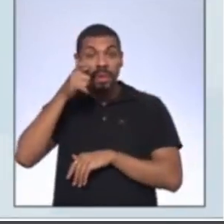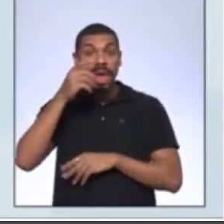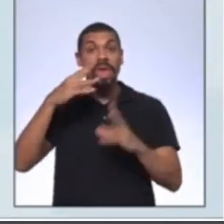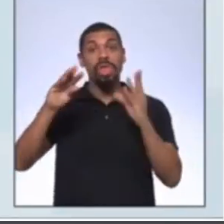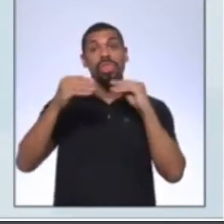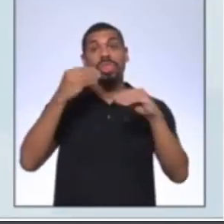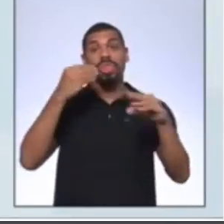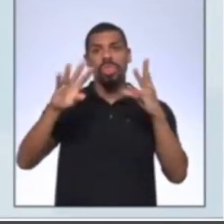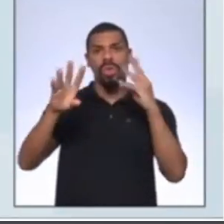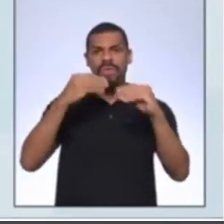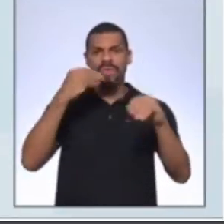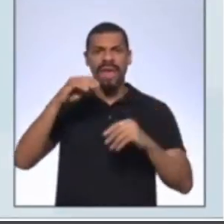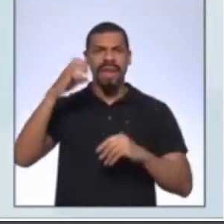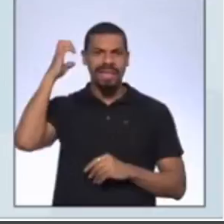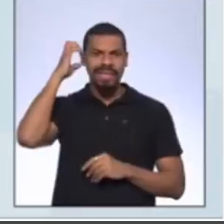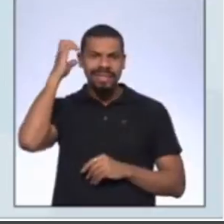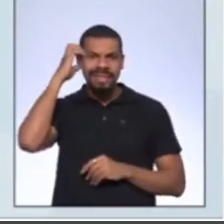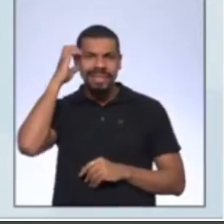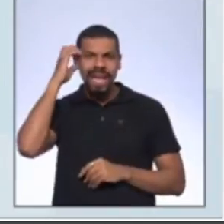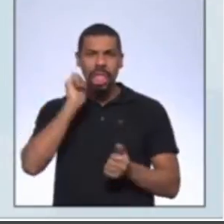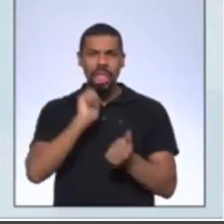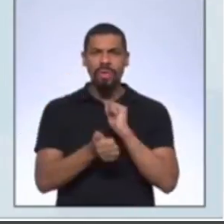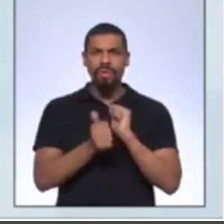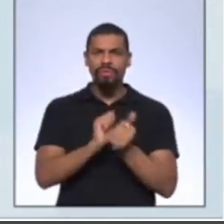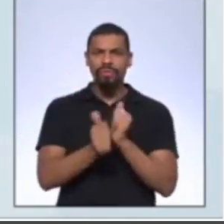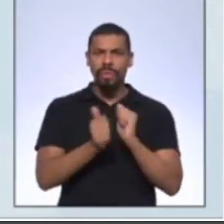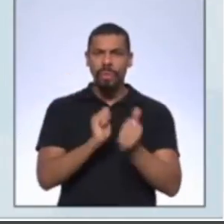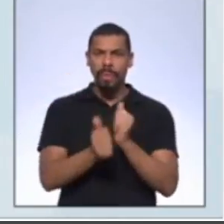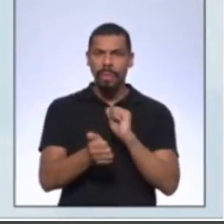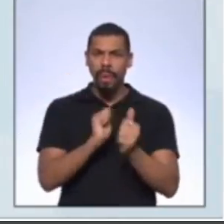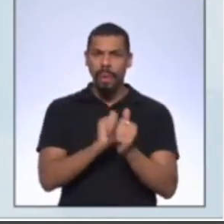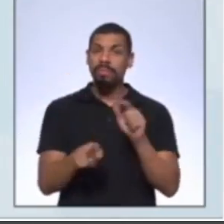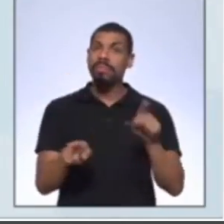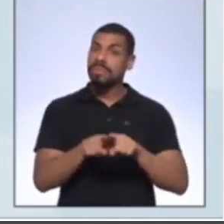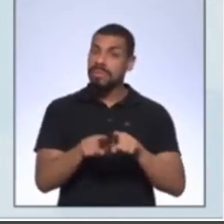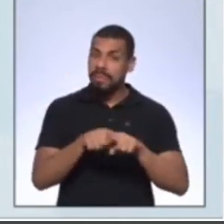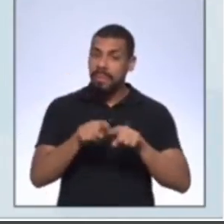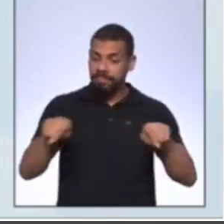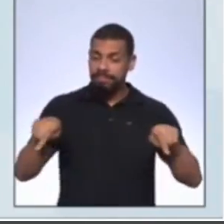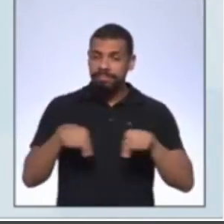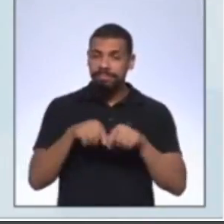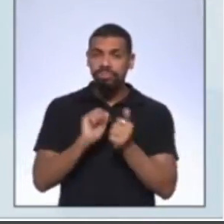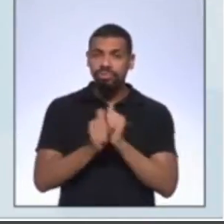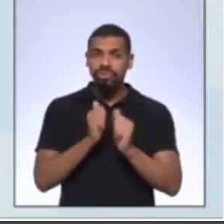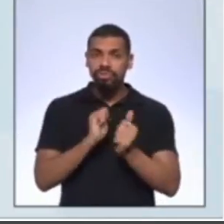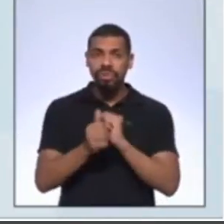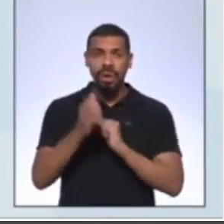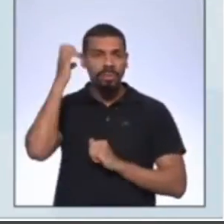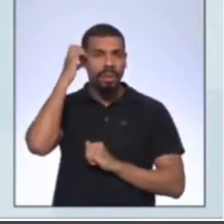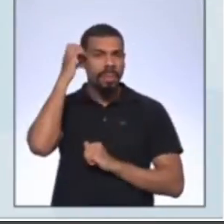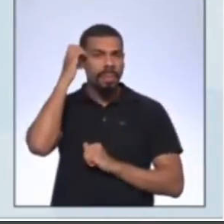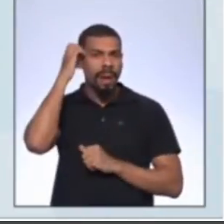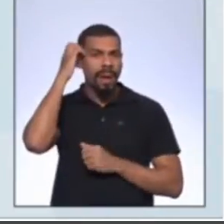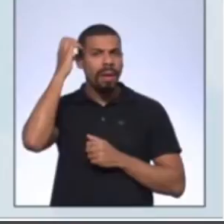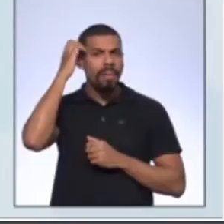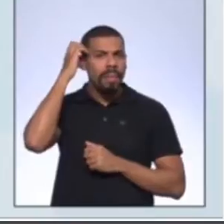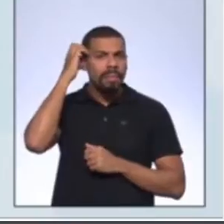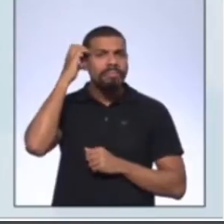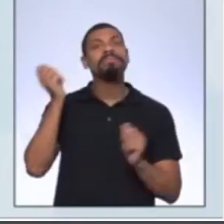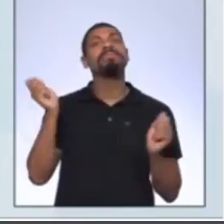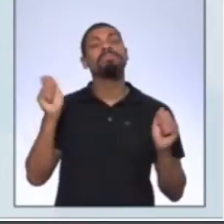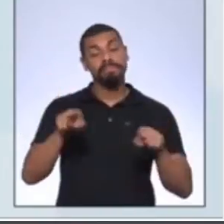novelas radiofônicas e os jogos de futebol passou a ser transmitidos também tornando-se o rádio então principal veículo para informação